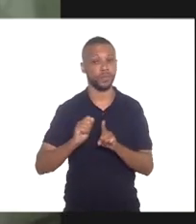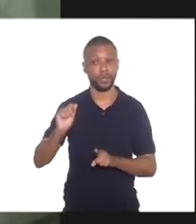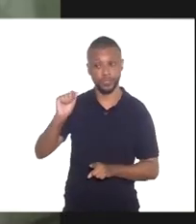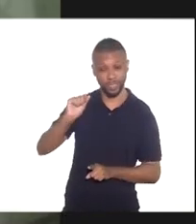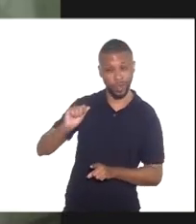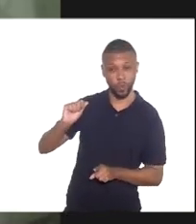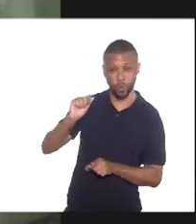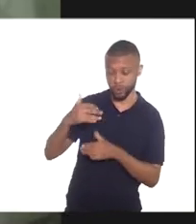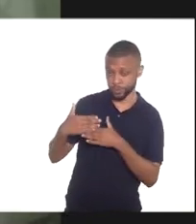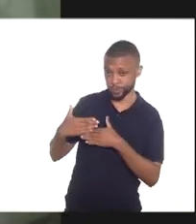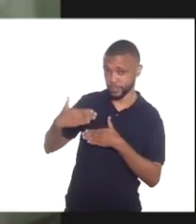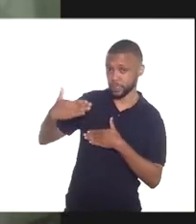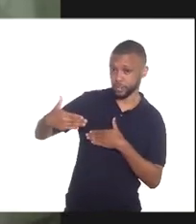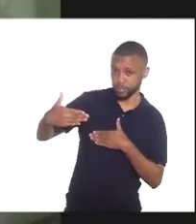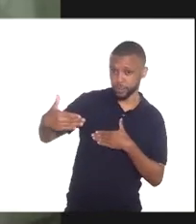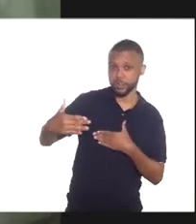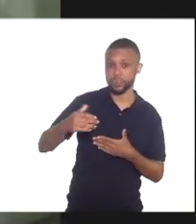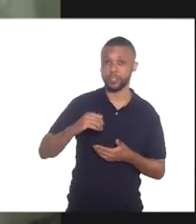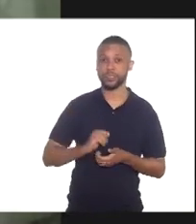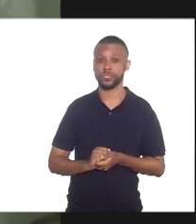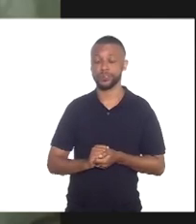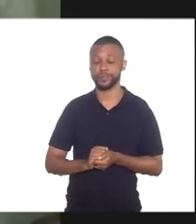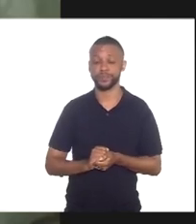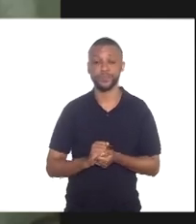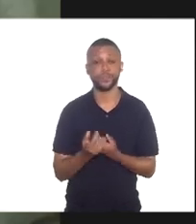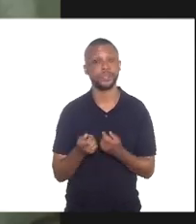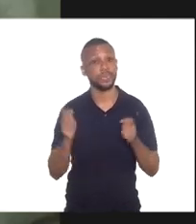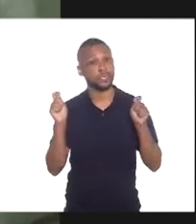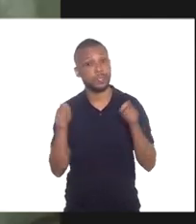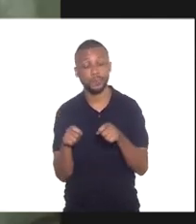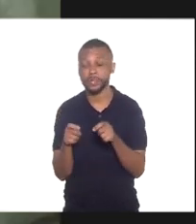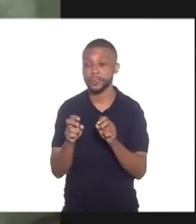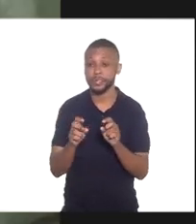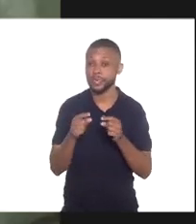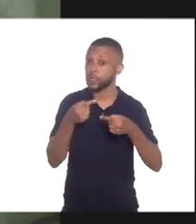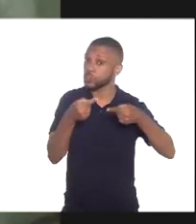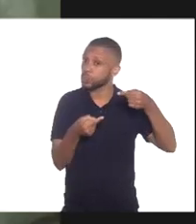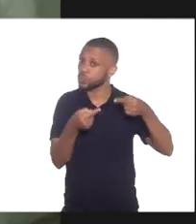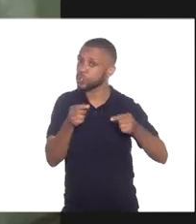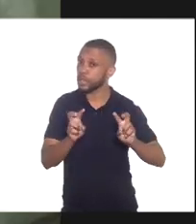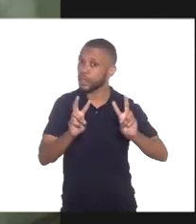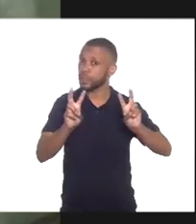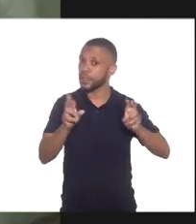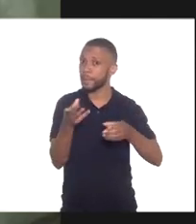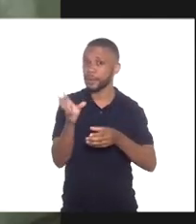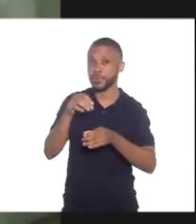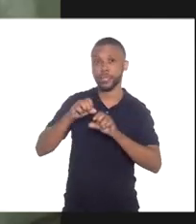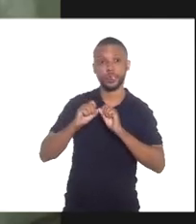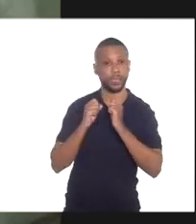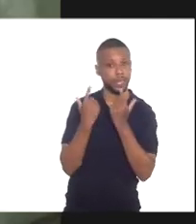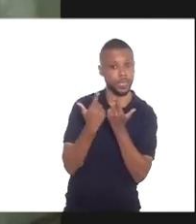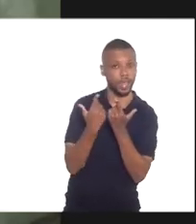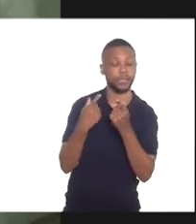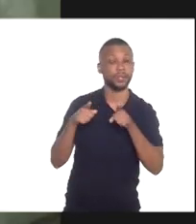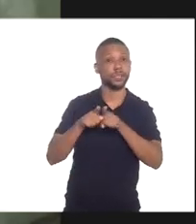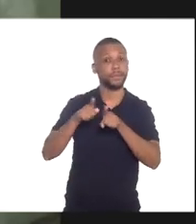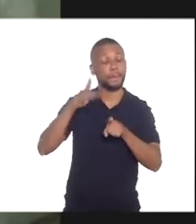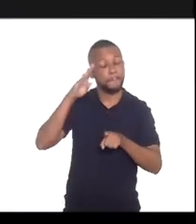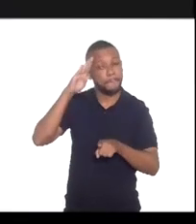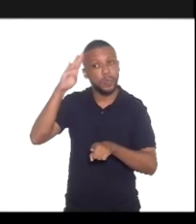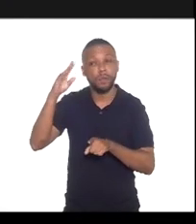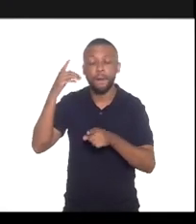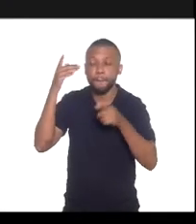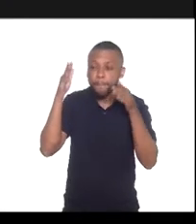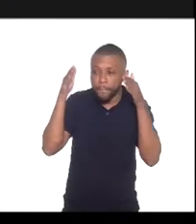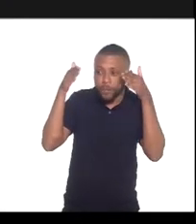em diante, para poder tratar desses temas dentro da Alerj, né? E preocupada,